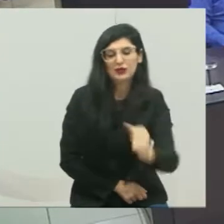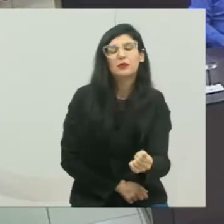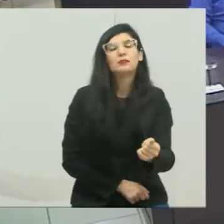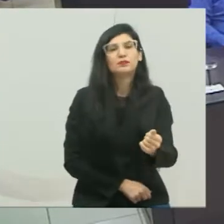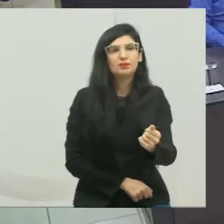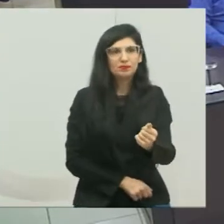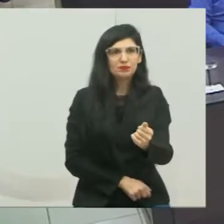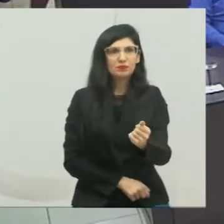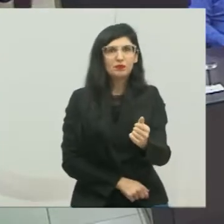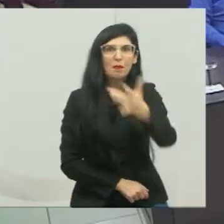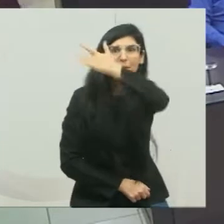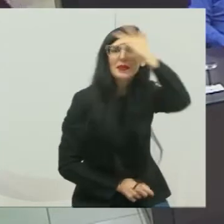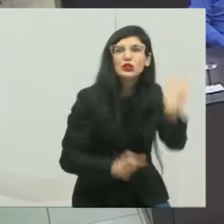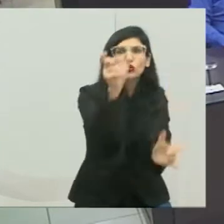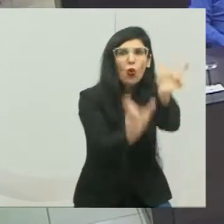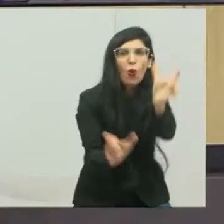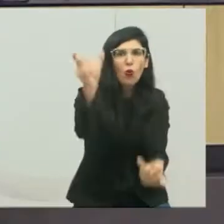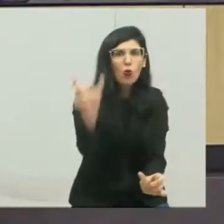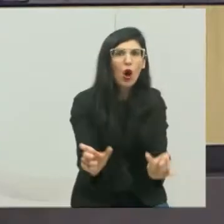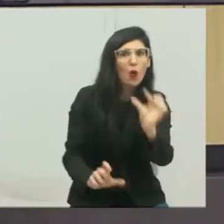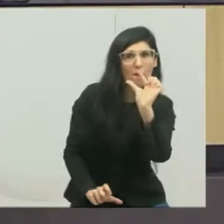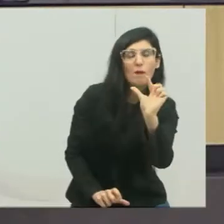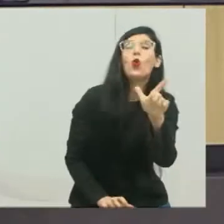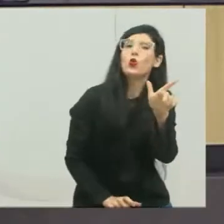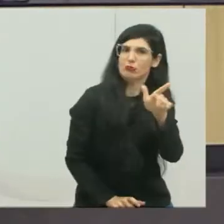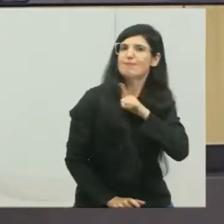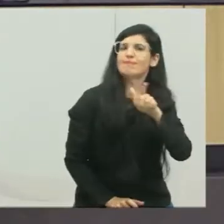da Amizade. Temos quórum, senhor presidente.